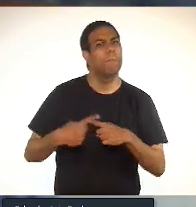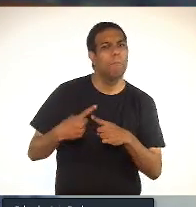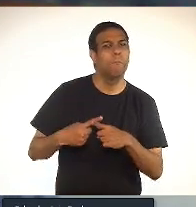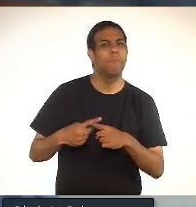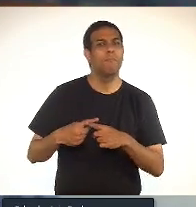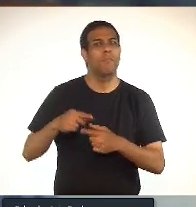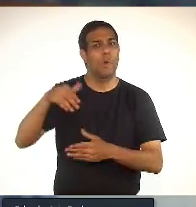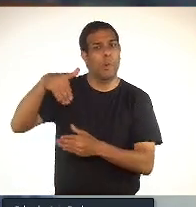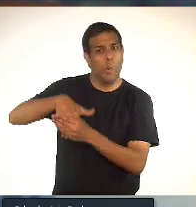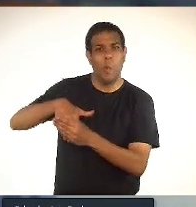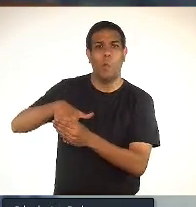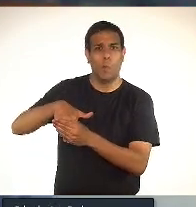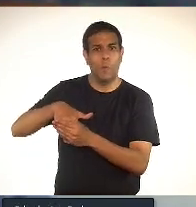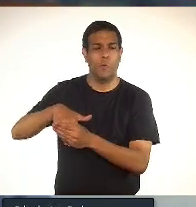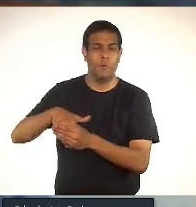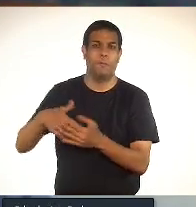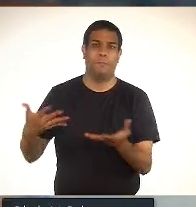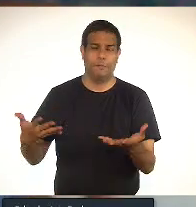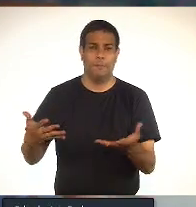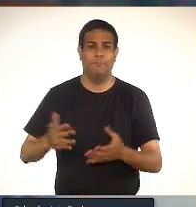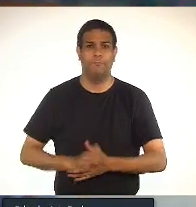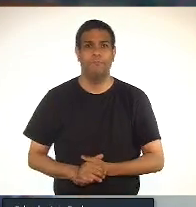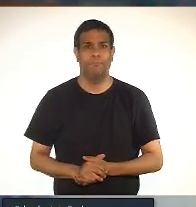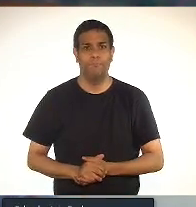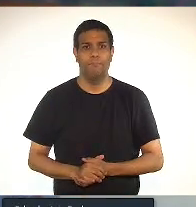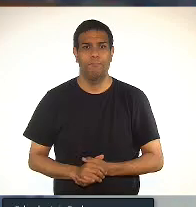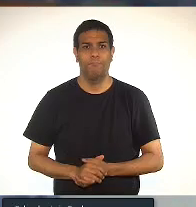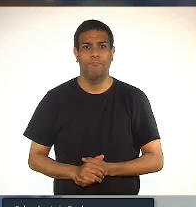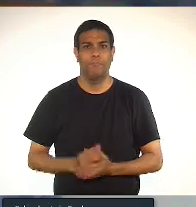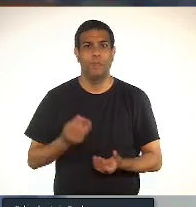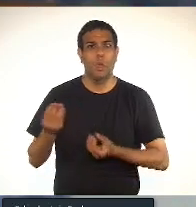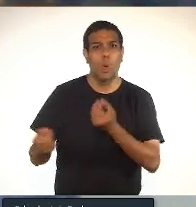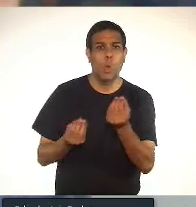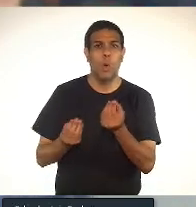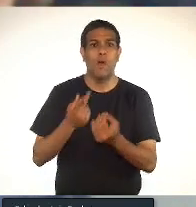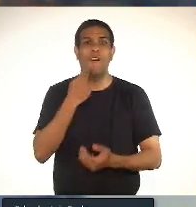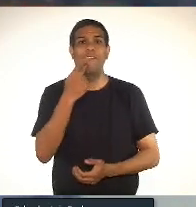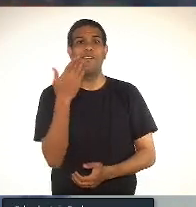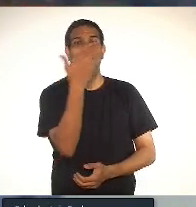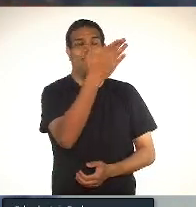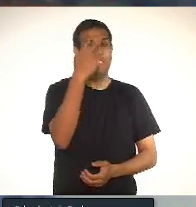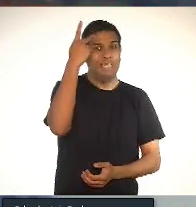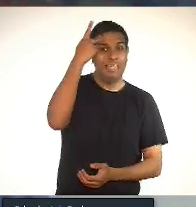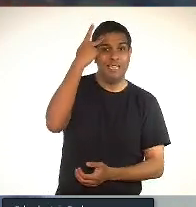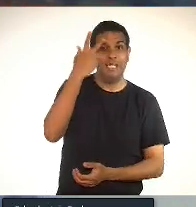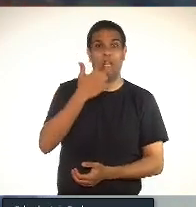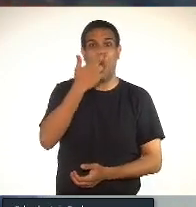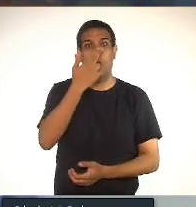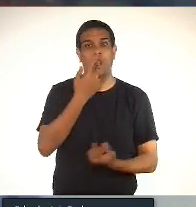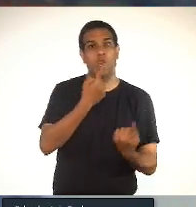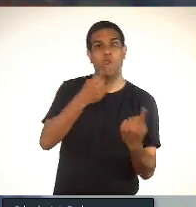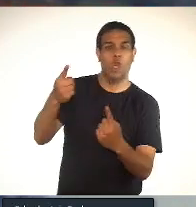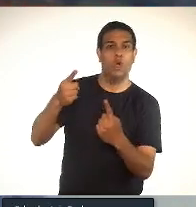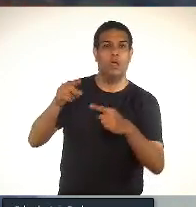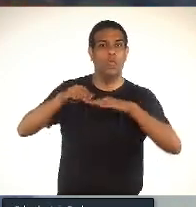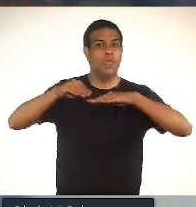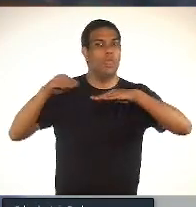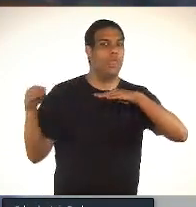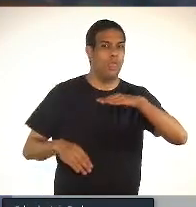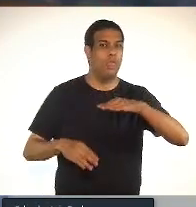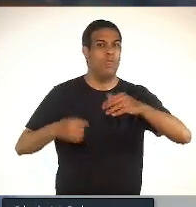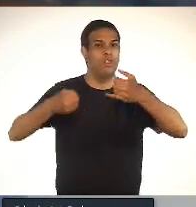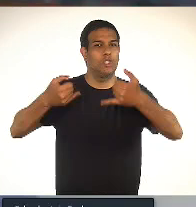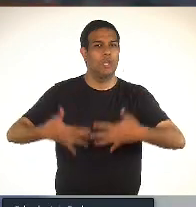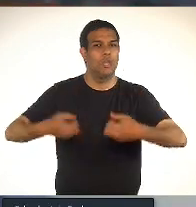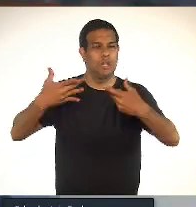uma eleição muito curta, né? Um resvalo desse, no mínimo, bota o outro na defesa se explicando o tempo